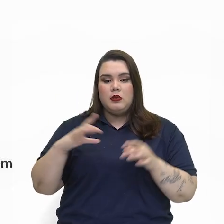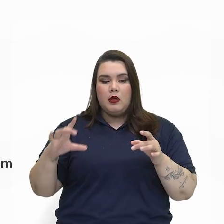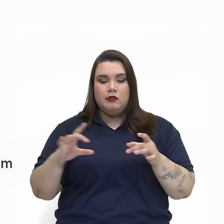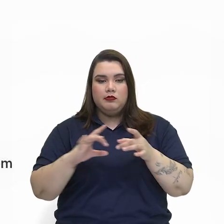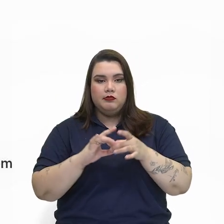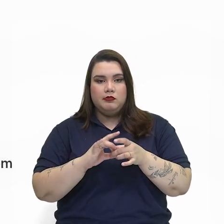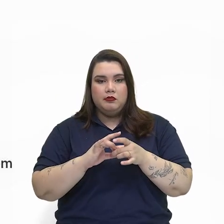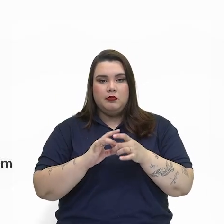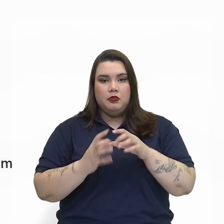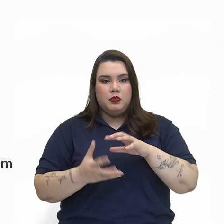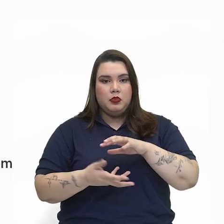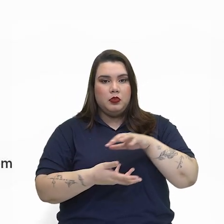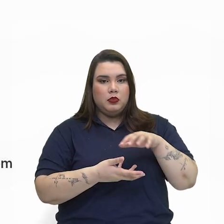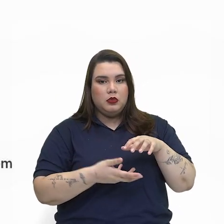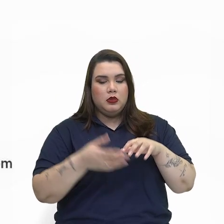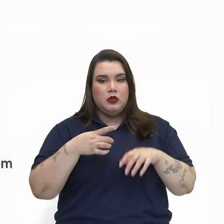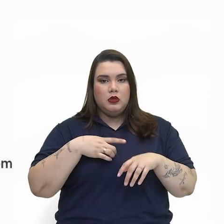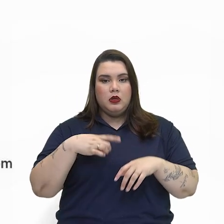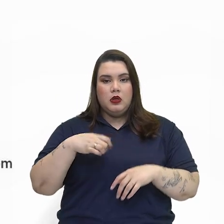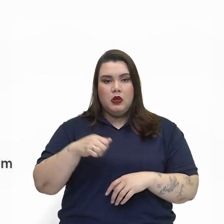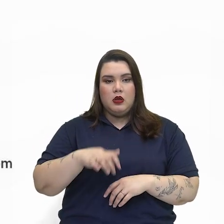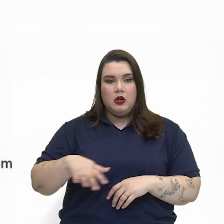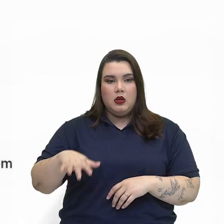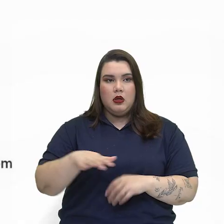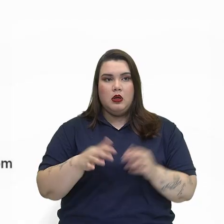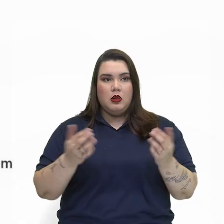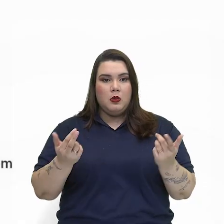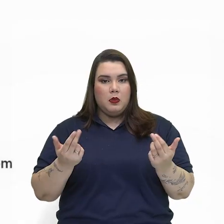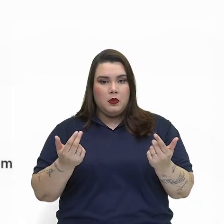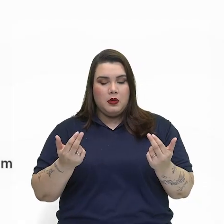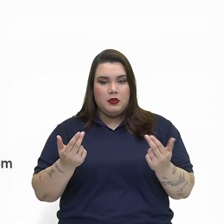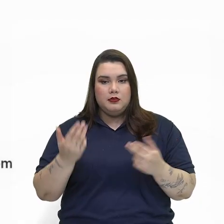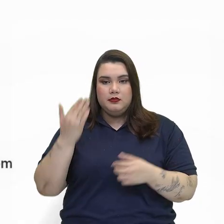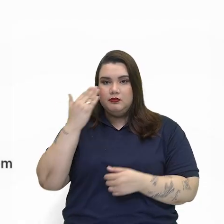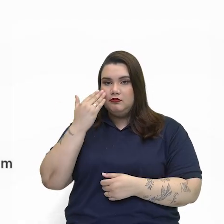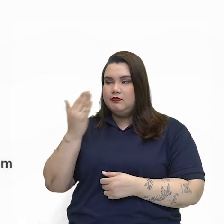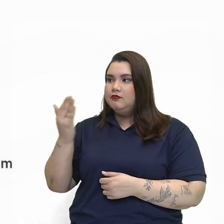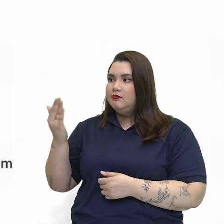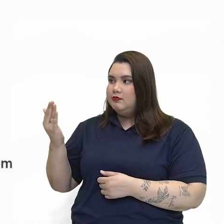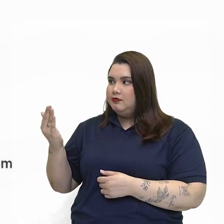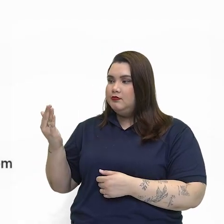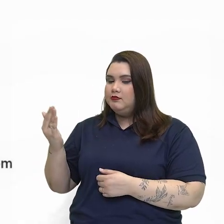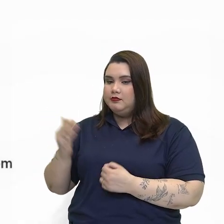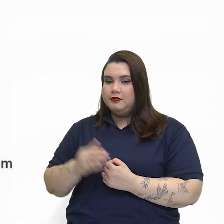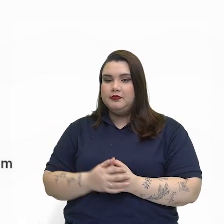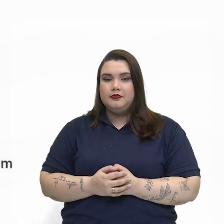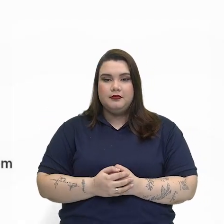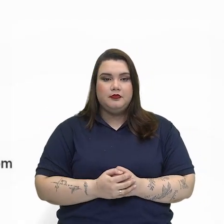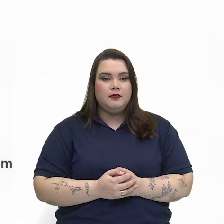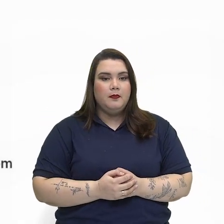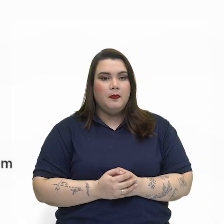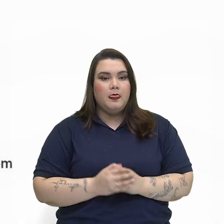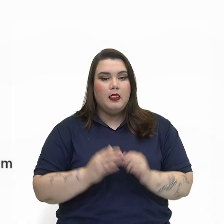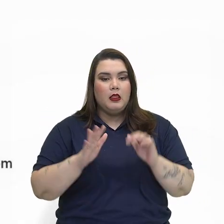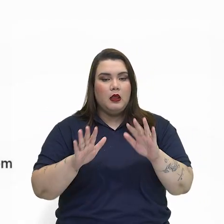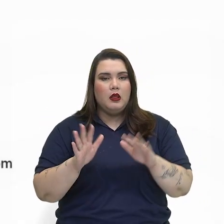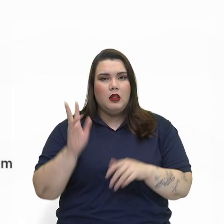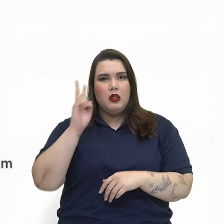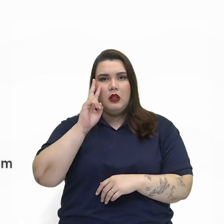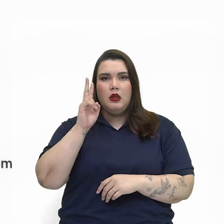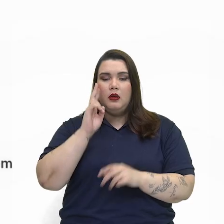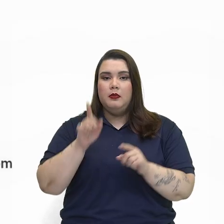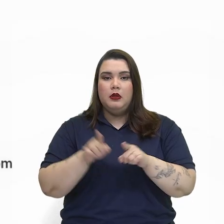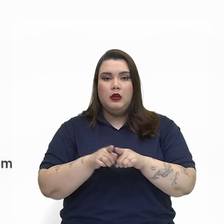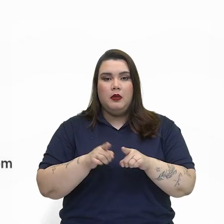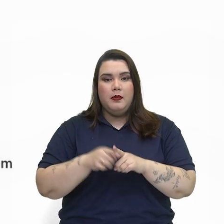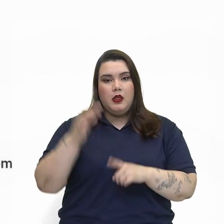descreve áreas iguais em intervalos de tempo iguais. E eu quero lembrar a vocês, pessoal, que as leis de Kepler,